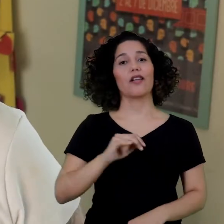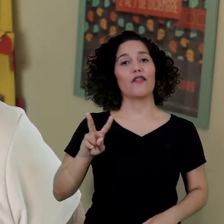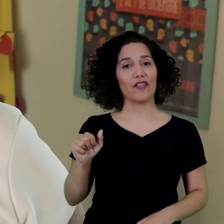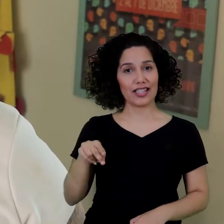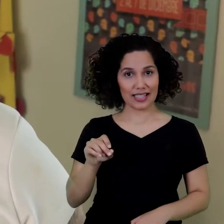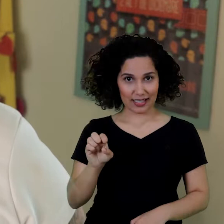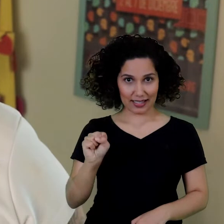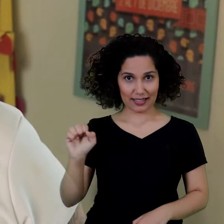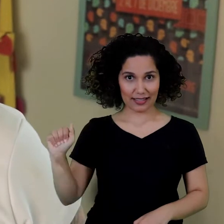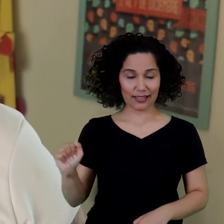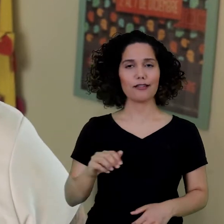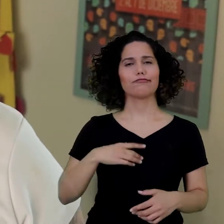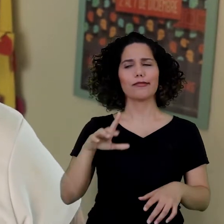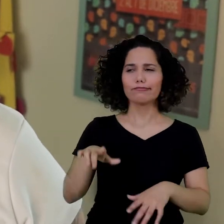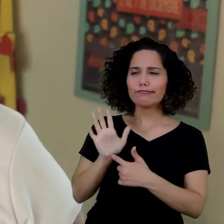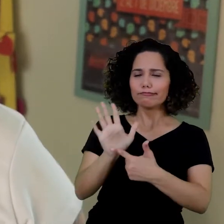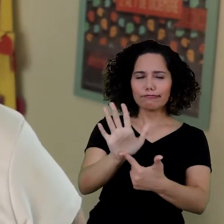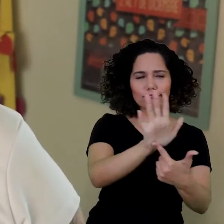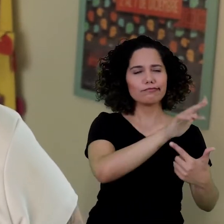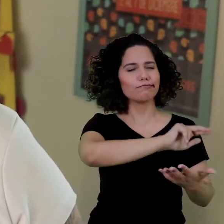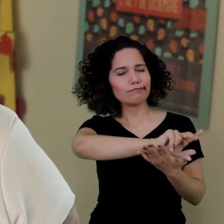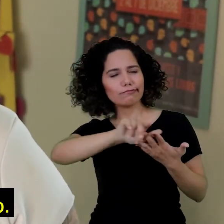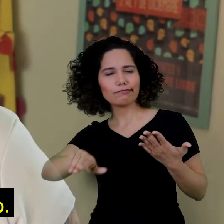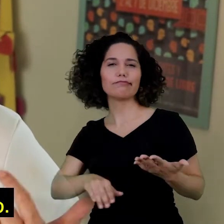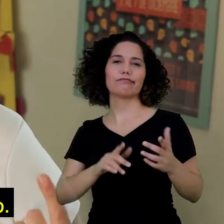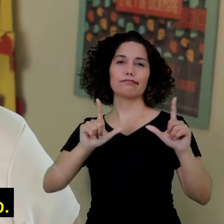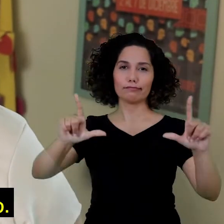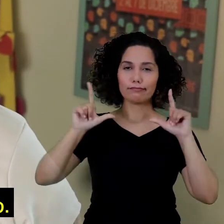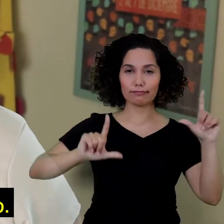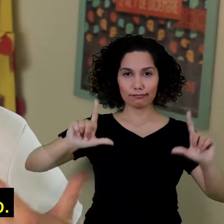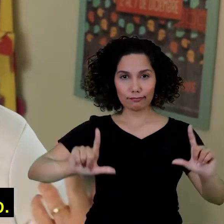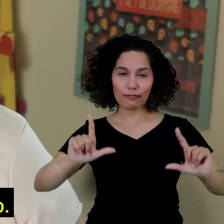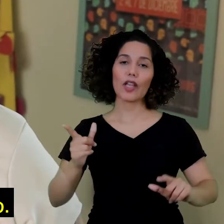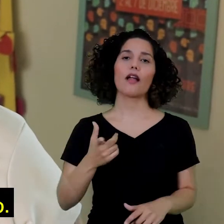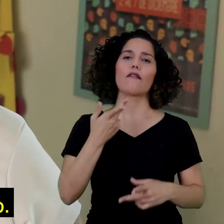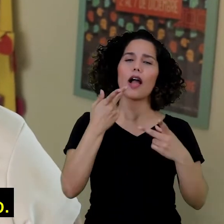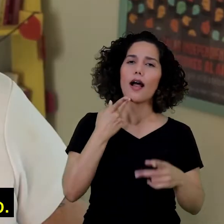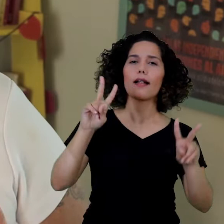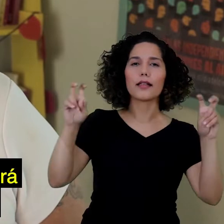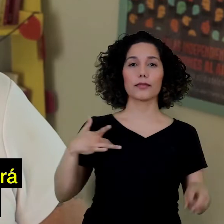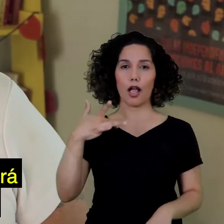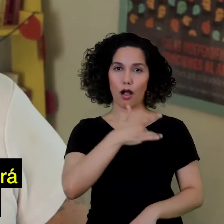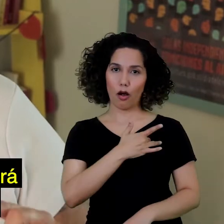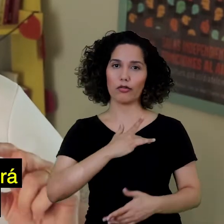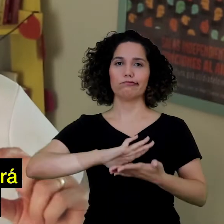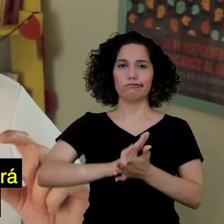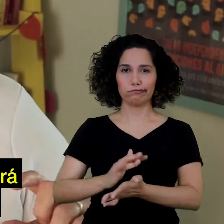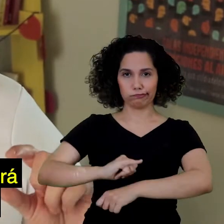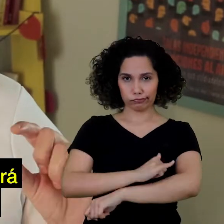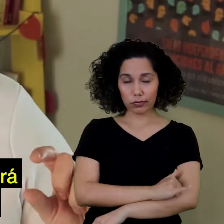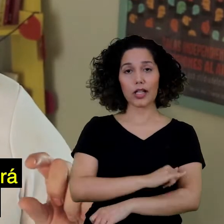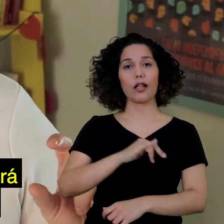destaque em vários programas, onde ela fala sobre saúde, gordofobia e feminismo. Durante a prática, você